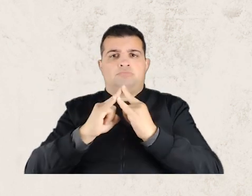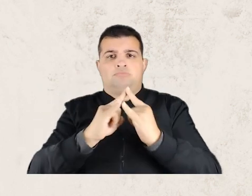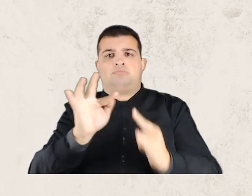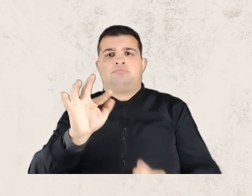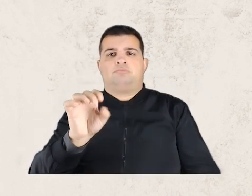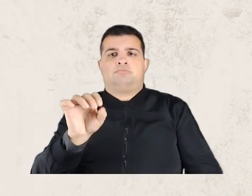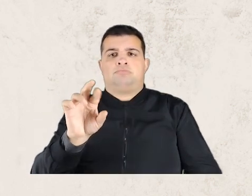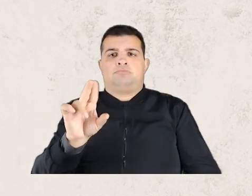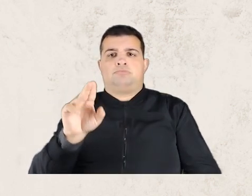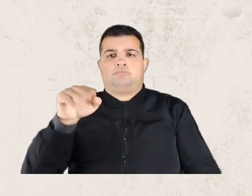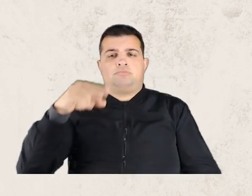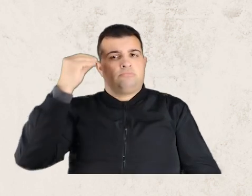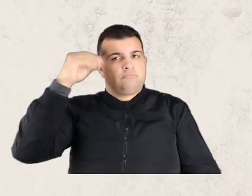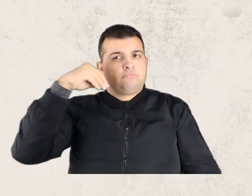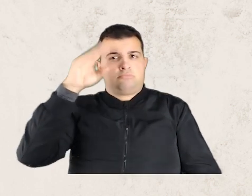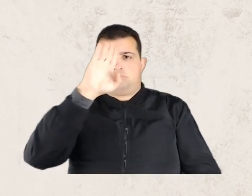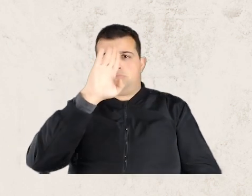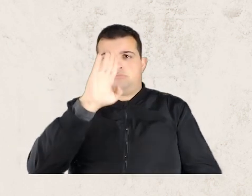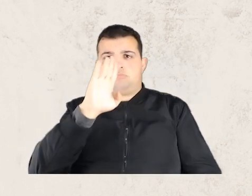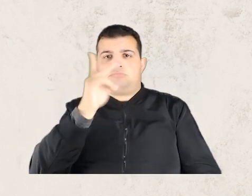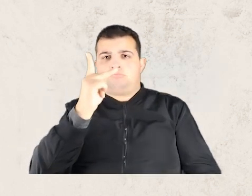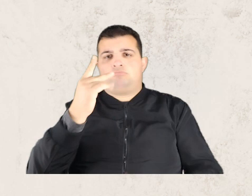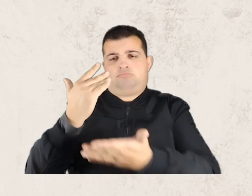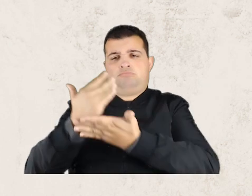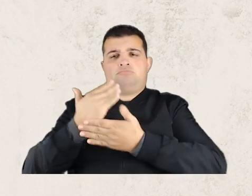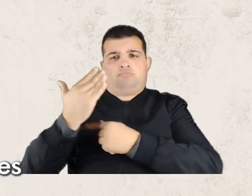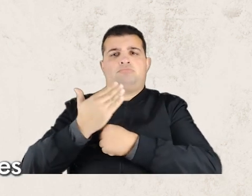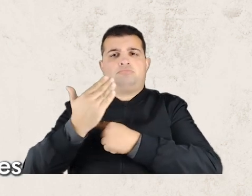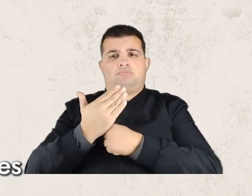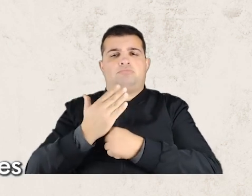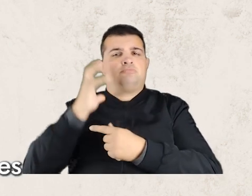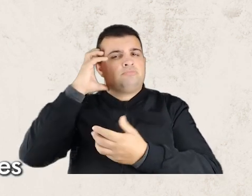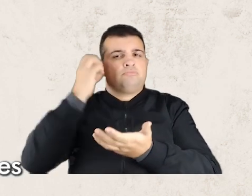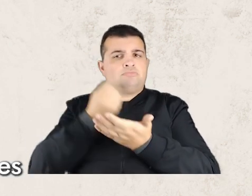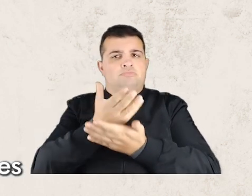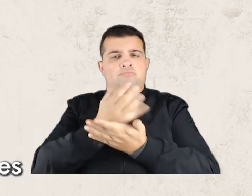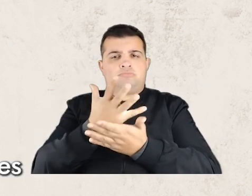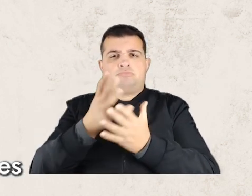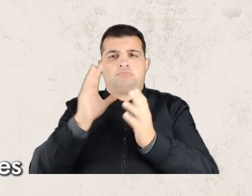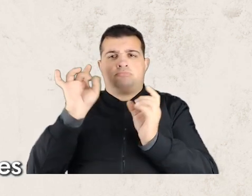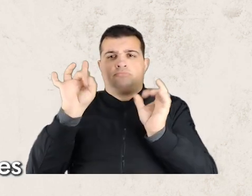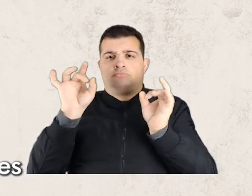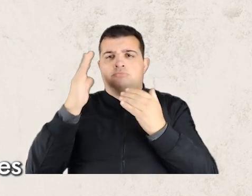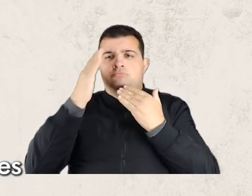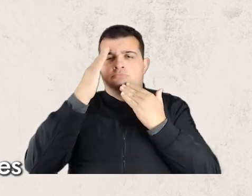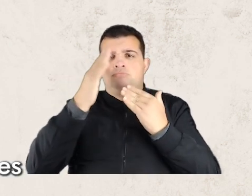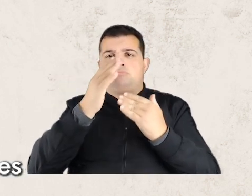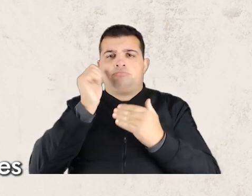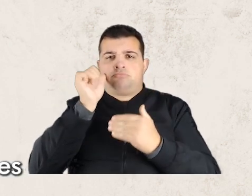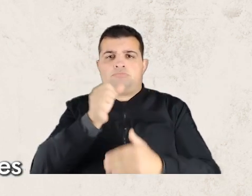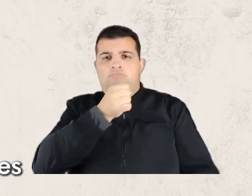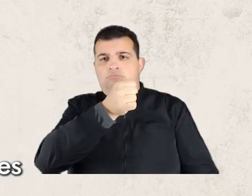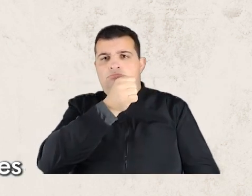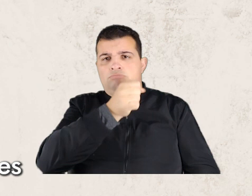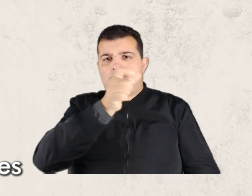de São Paulo. Este episódio usa áudios do acervo do Arquivo Nacional. O CRP São Paulo agradece às instituições do Fórum